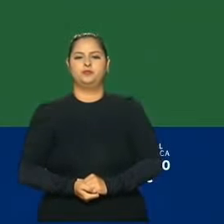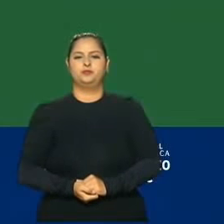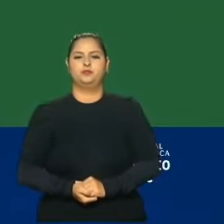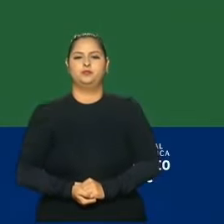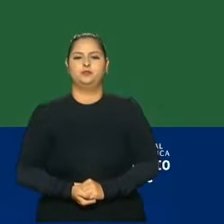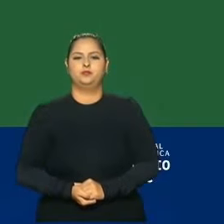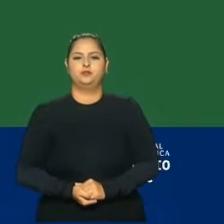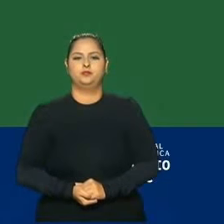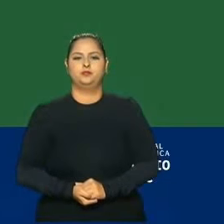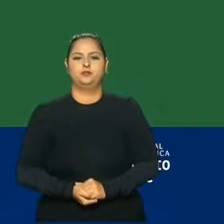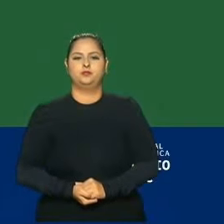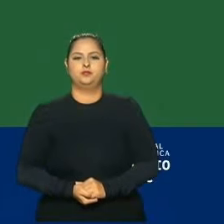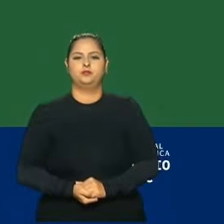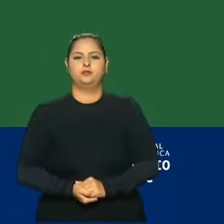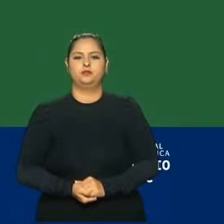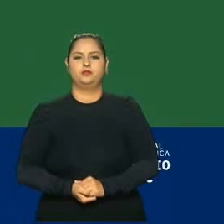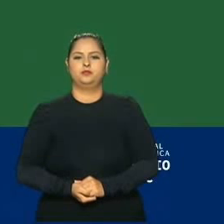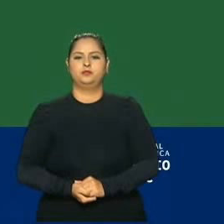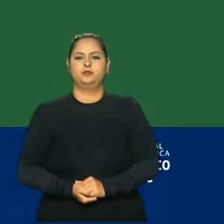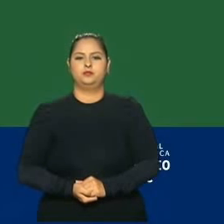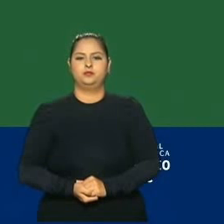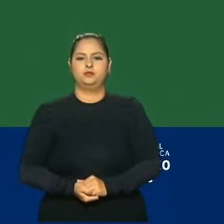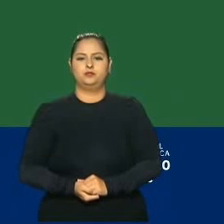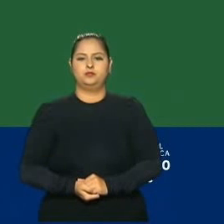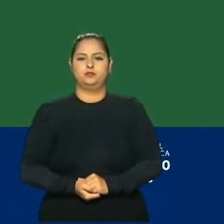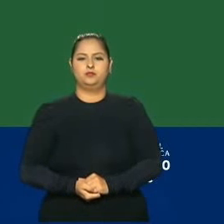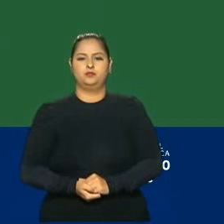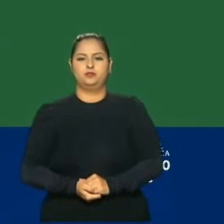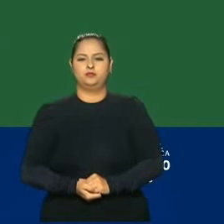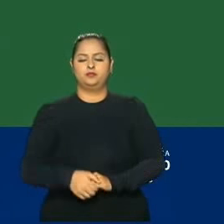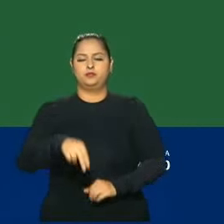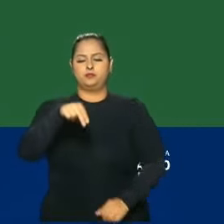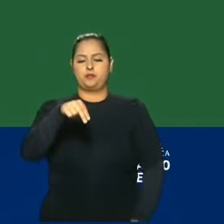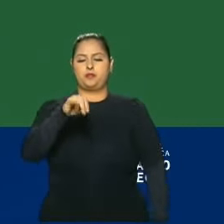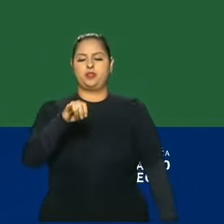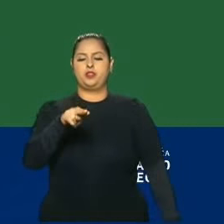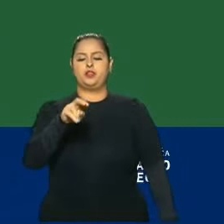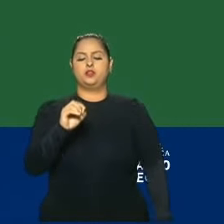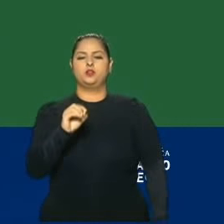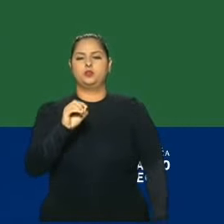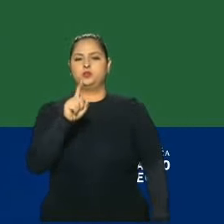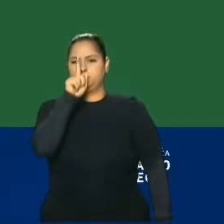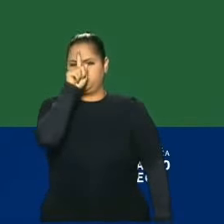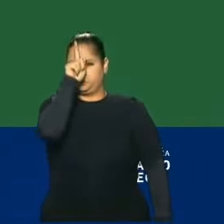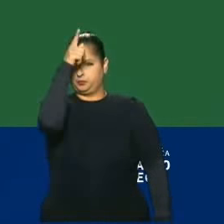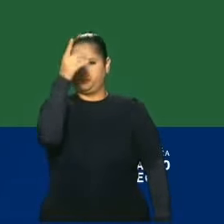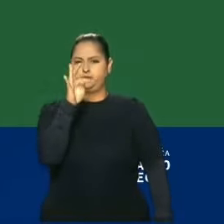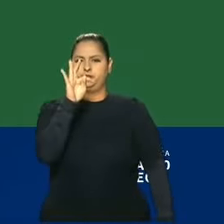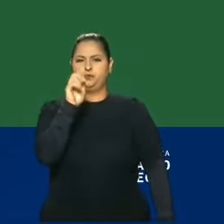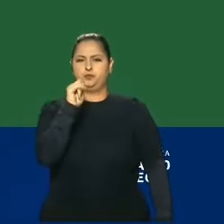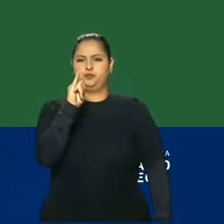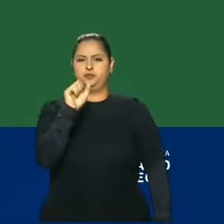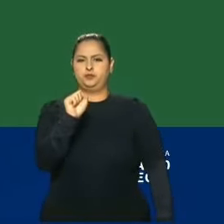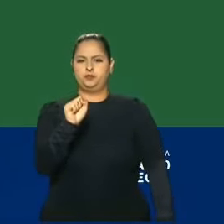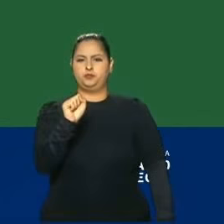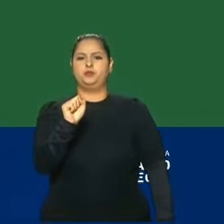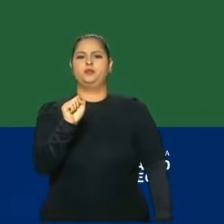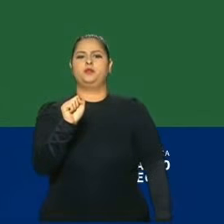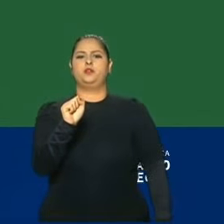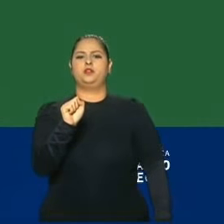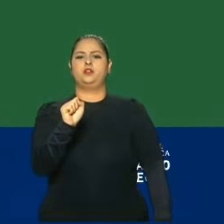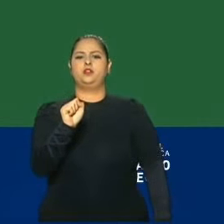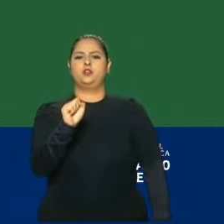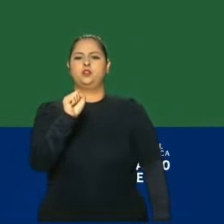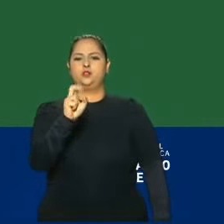saber. Nino vem de longe, de onde nem se nota. Nino, autoria Thaís Reganelli,